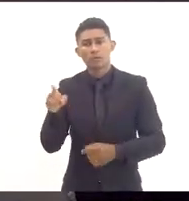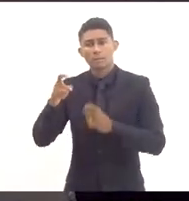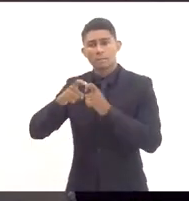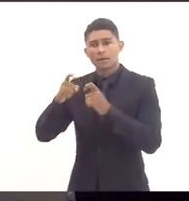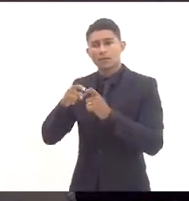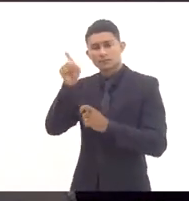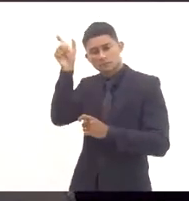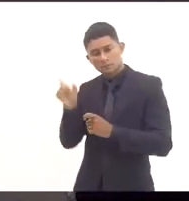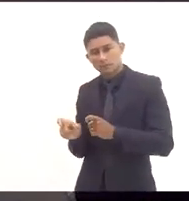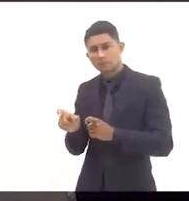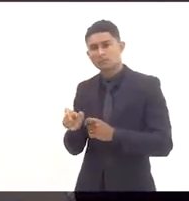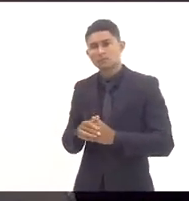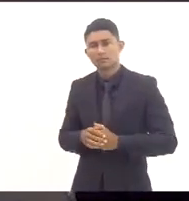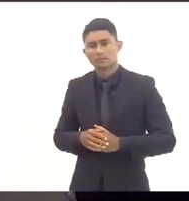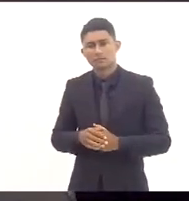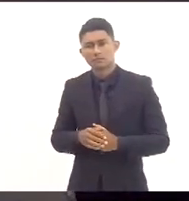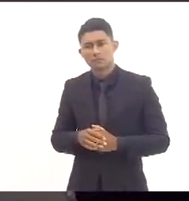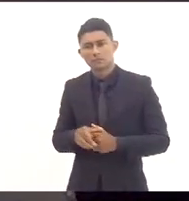Pedro